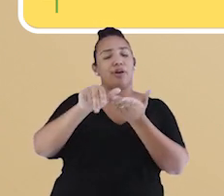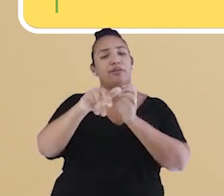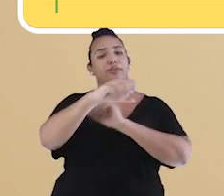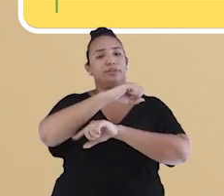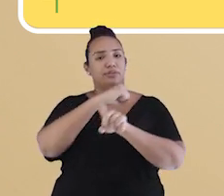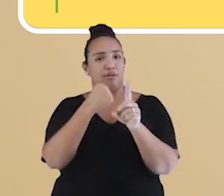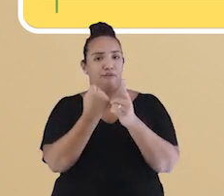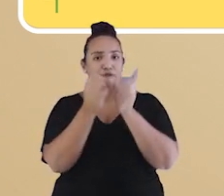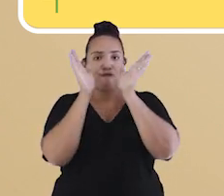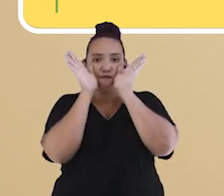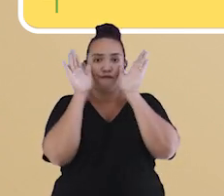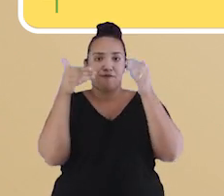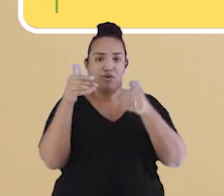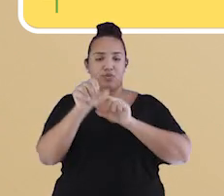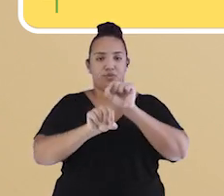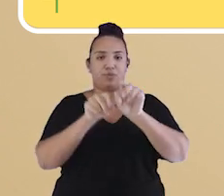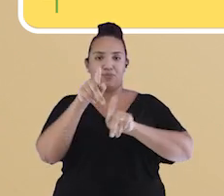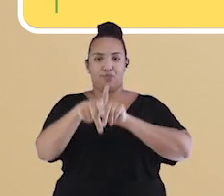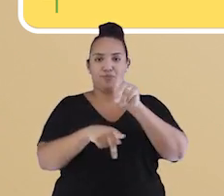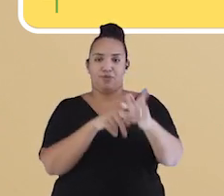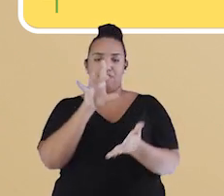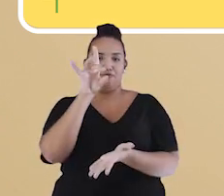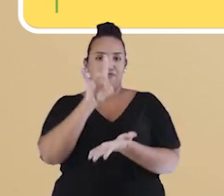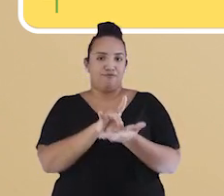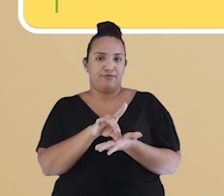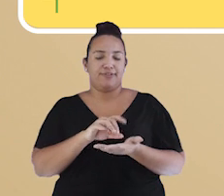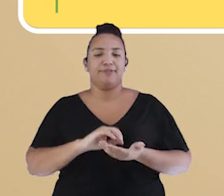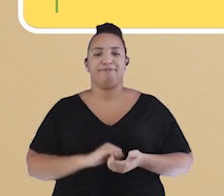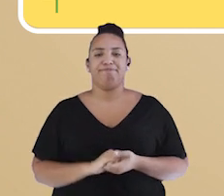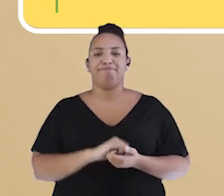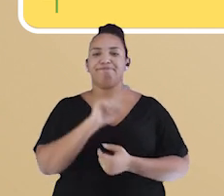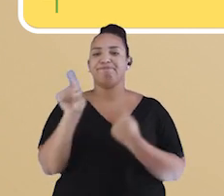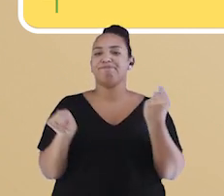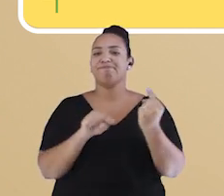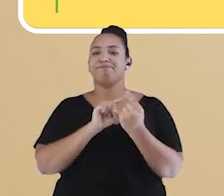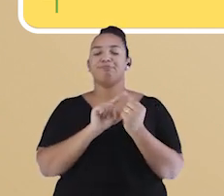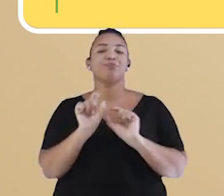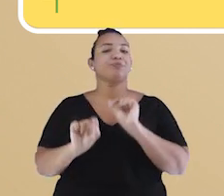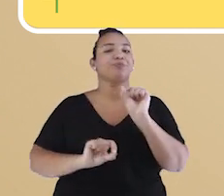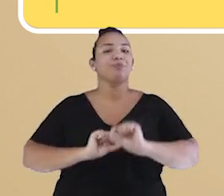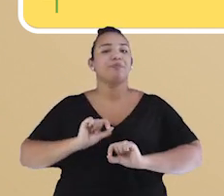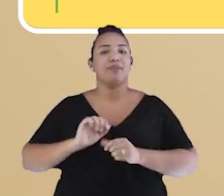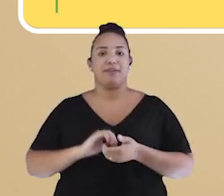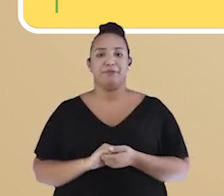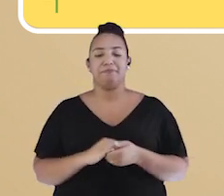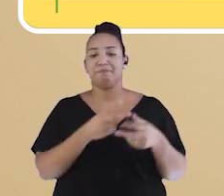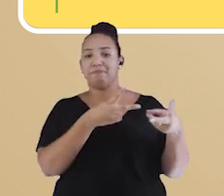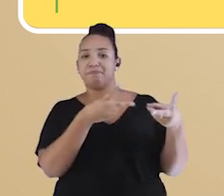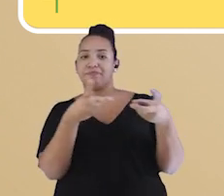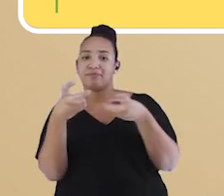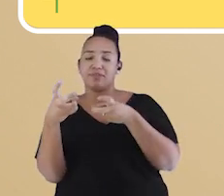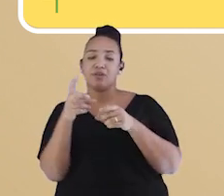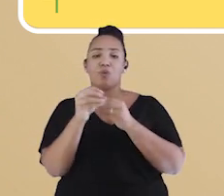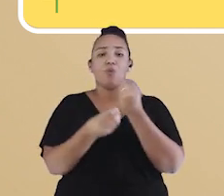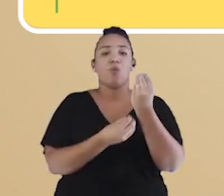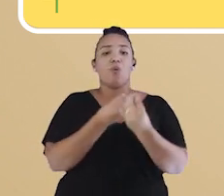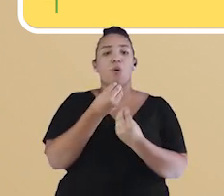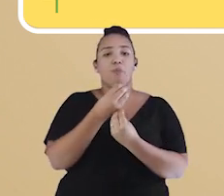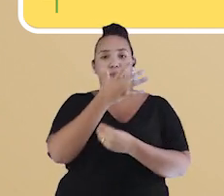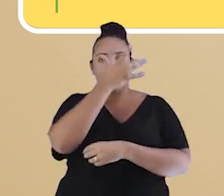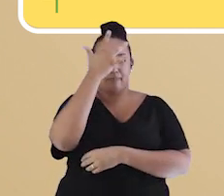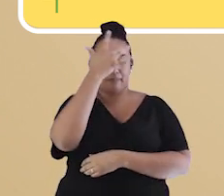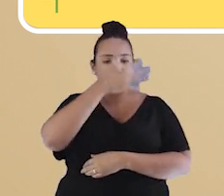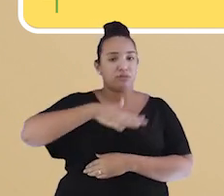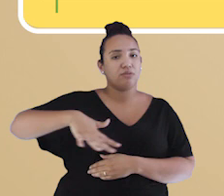com destaque para os povos originários. O objetivo é entender como as pessoas organizam o